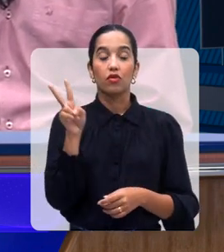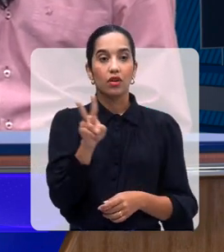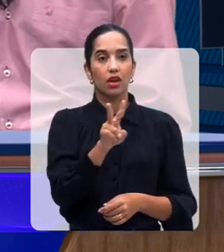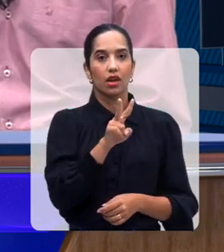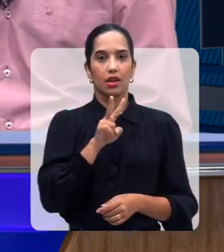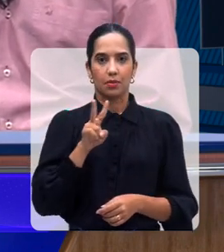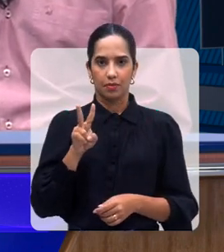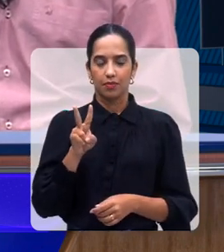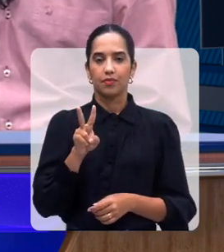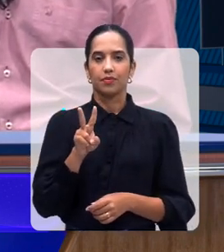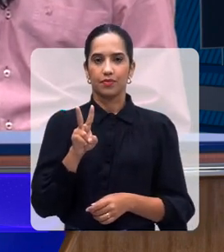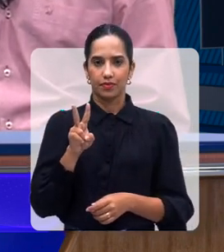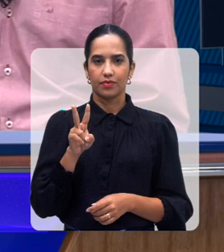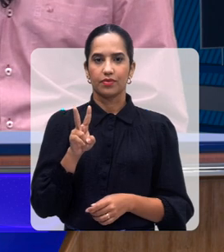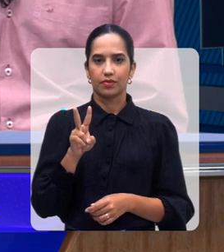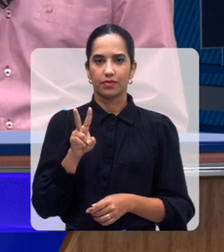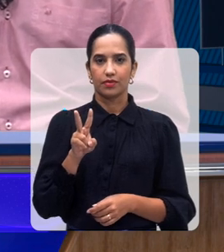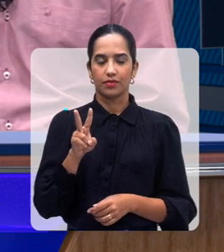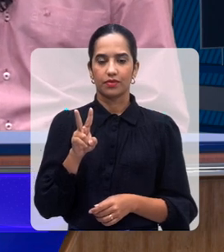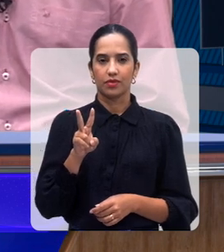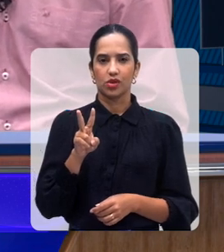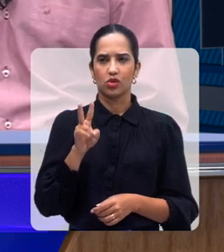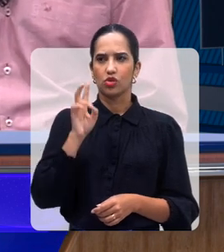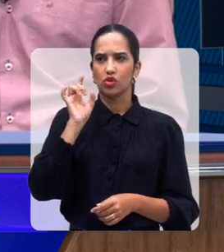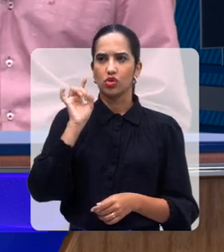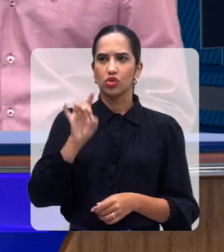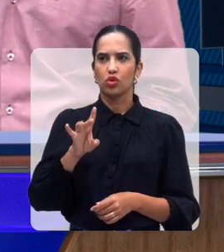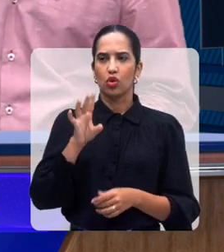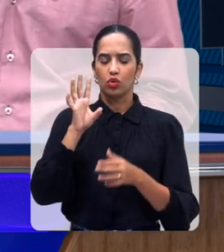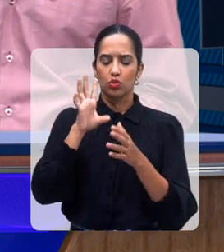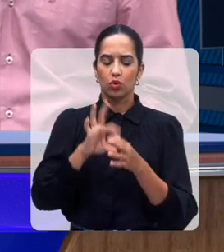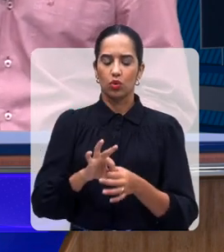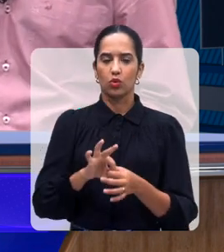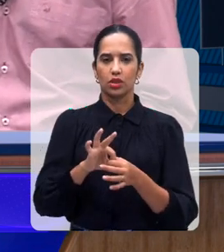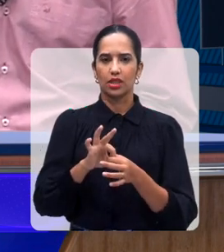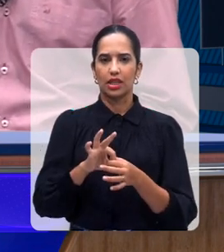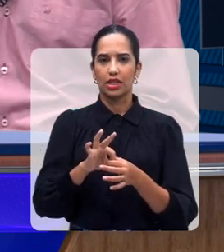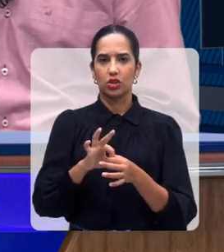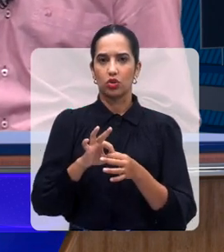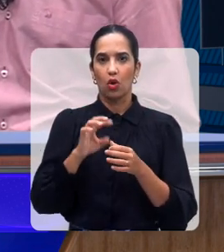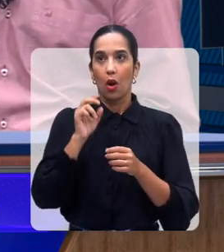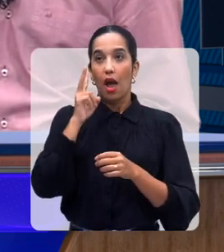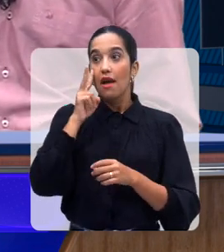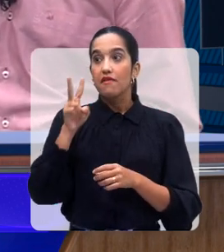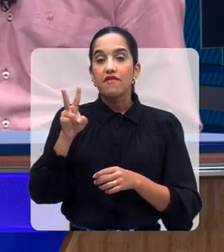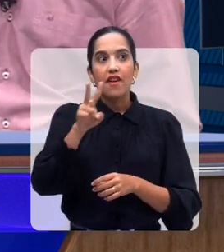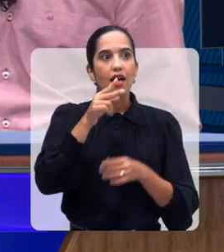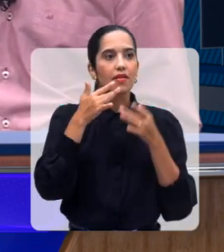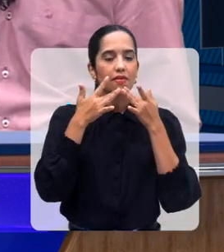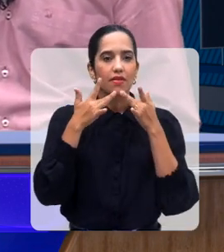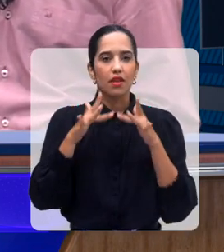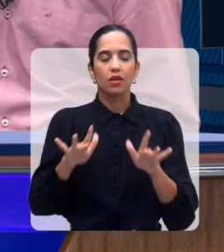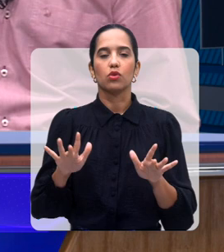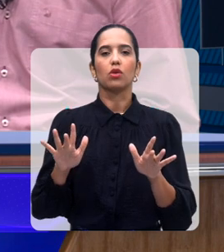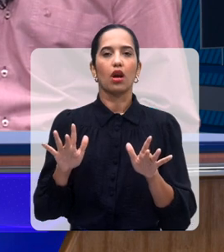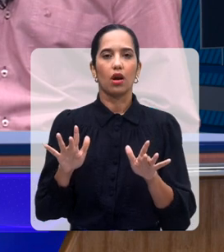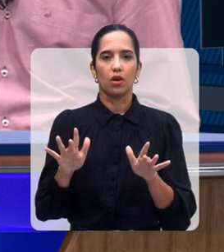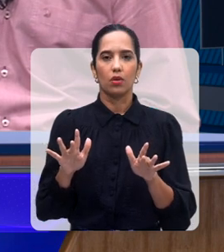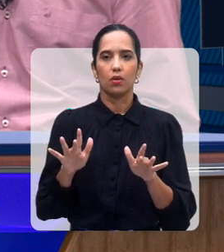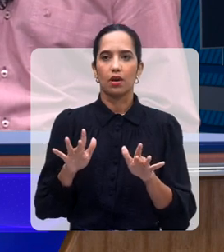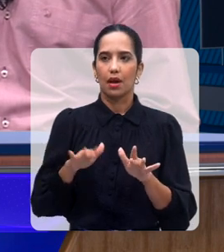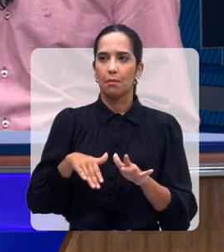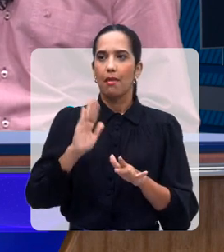ver. Esse ver bem aqui não é só o ver com a visão física.